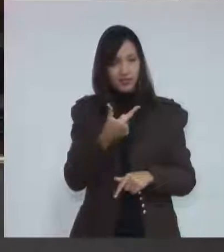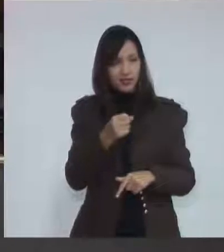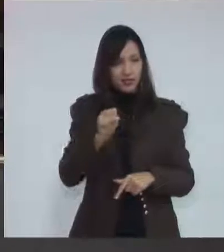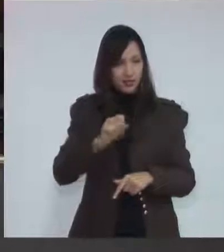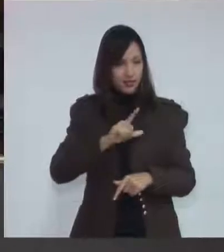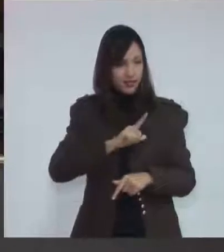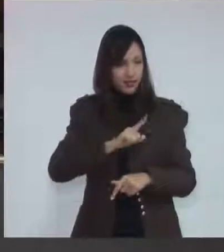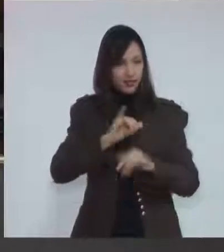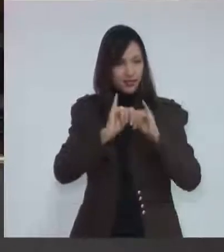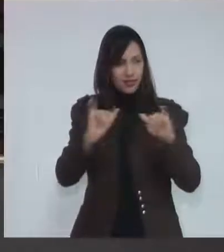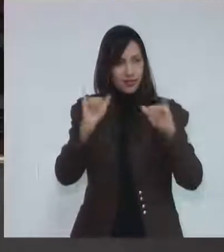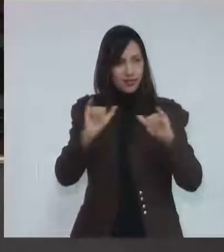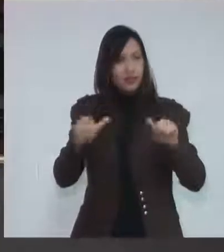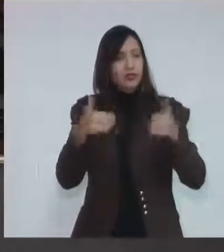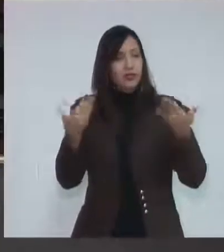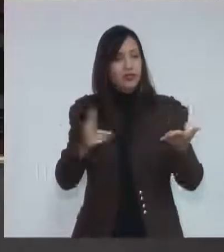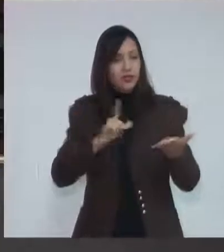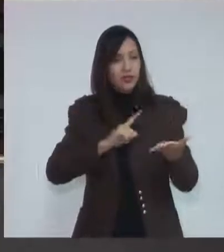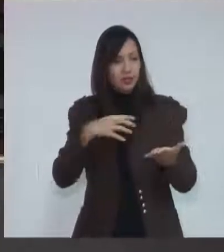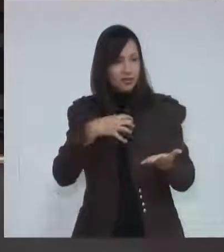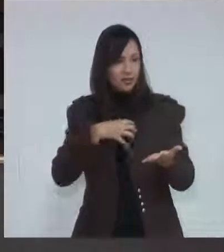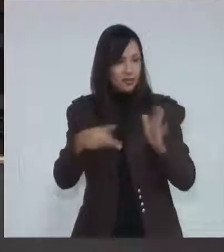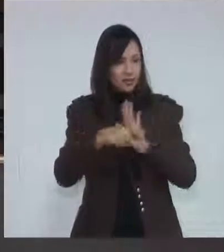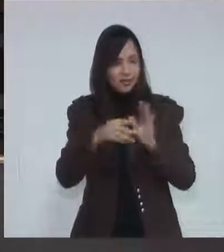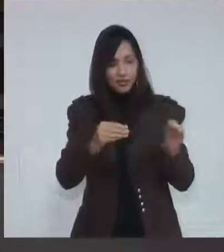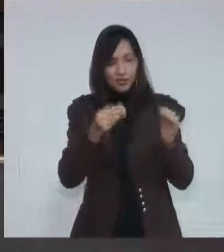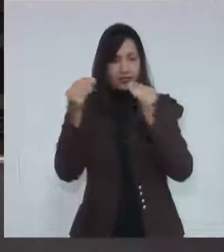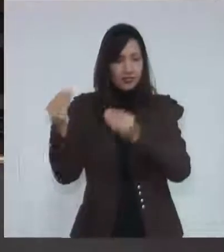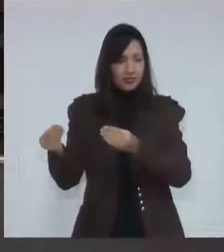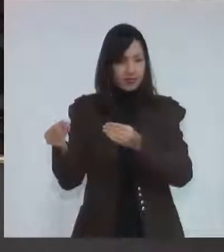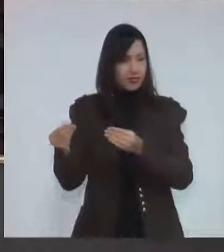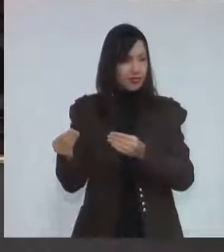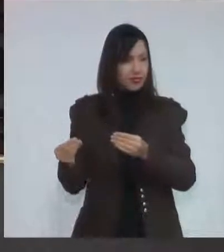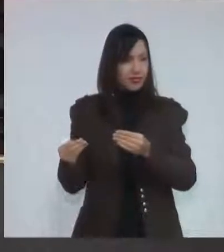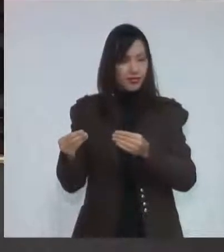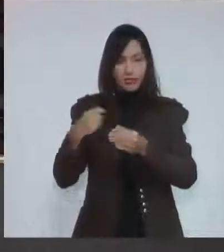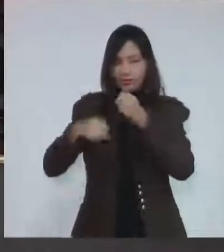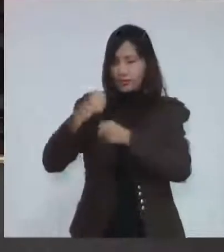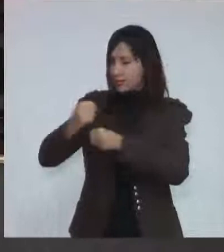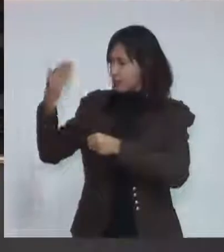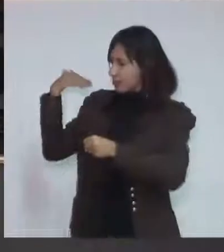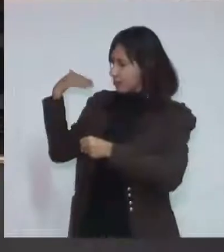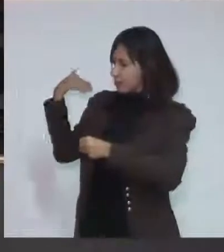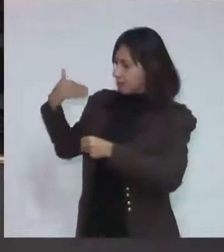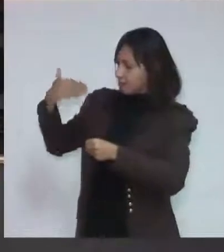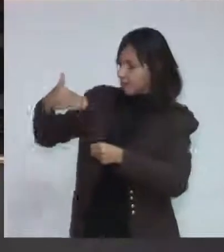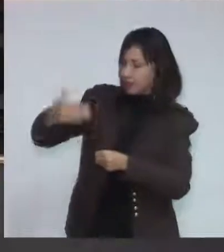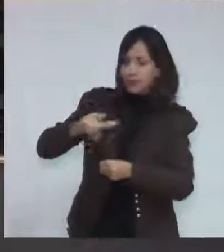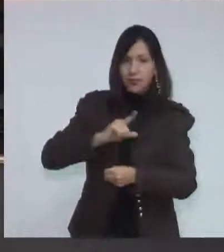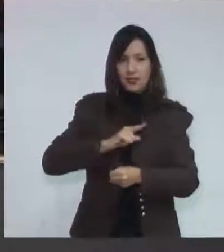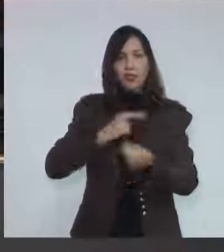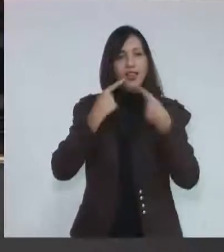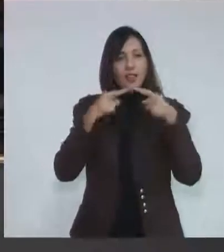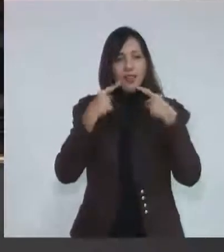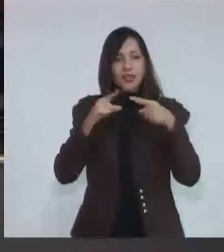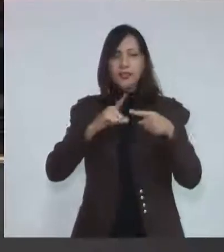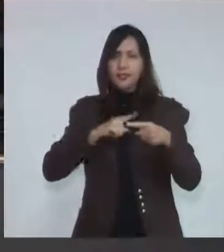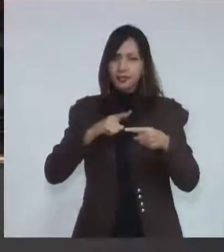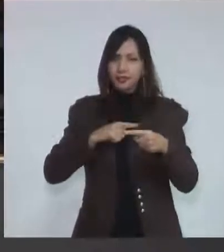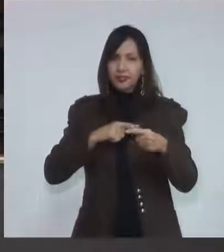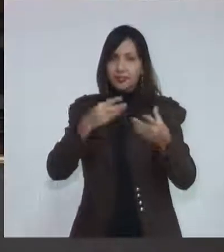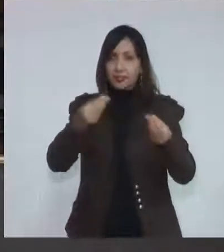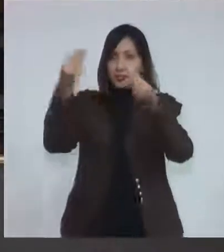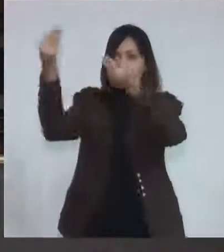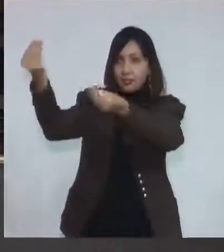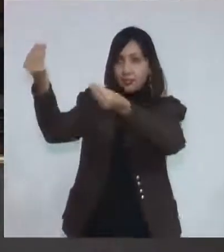Informar quais os motivos para a transferência nos anos 2017 e 2018. 3. Informar as reclamações recebidas na